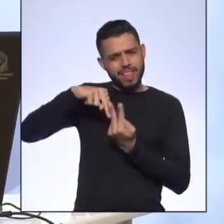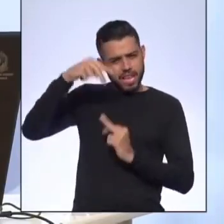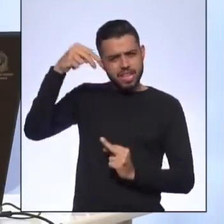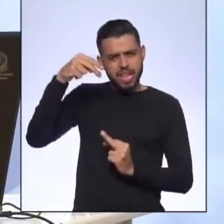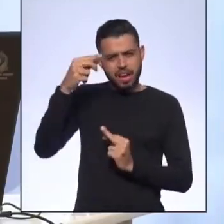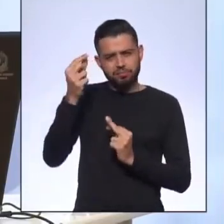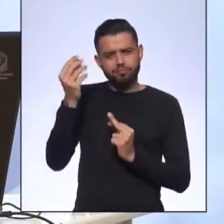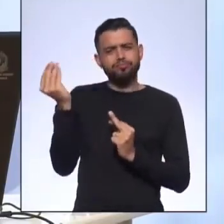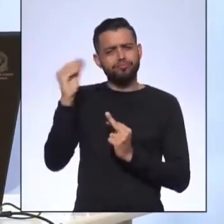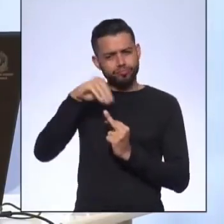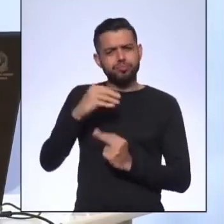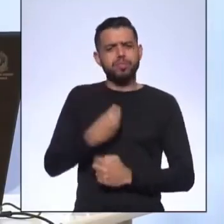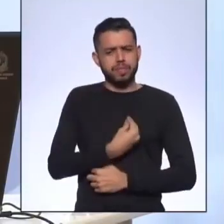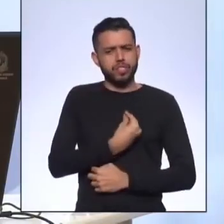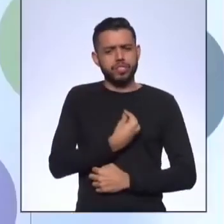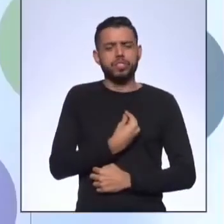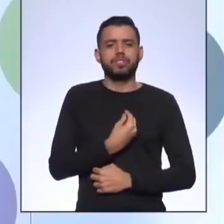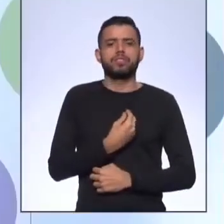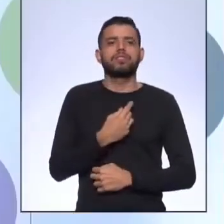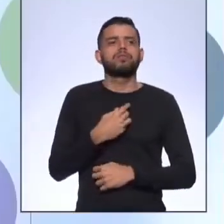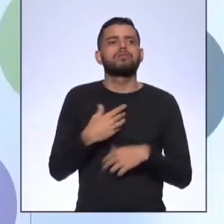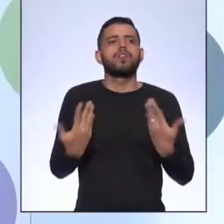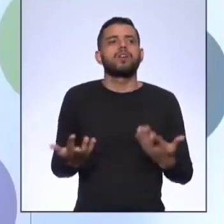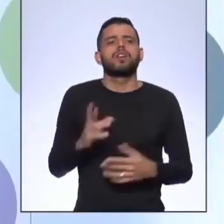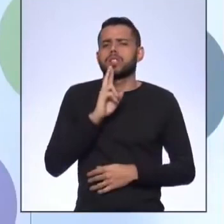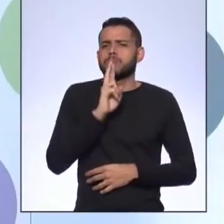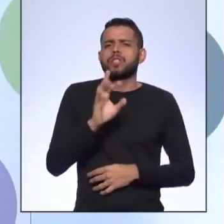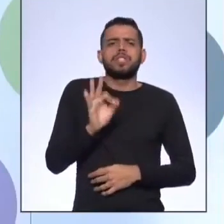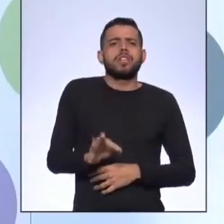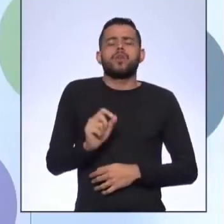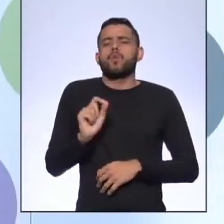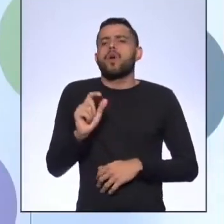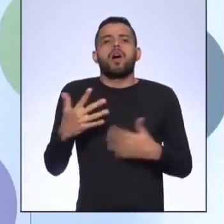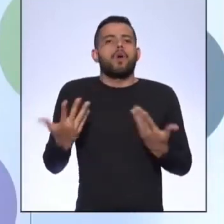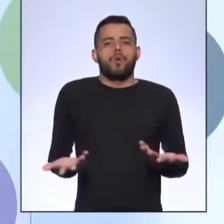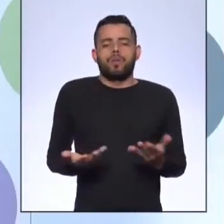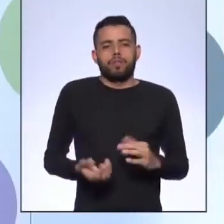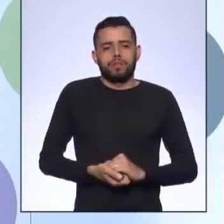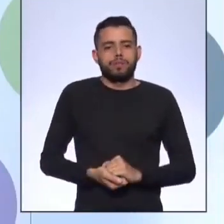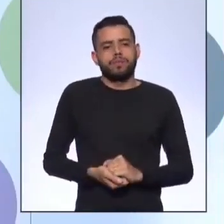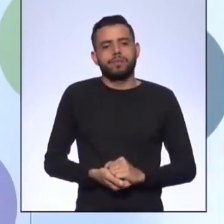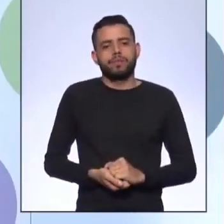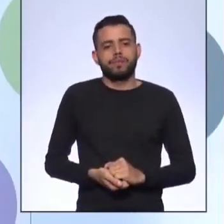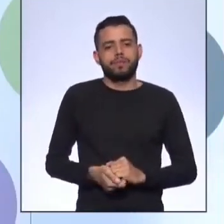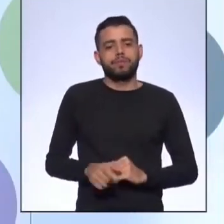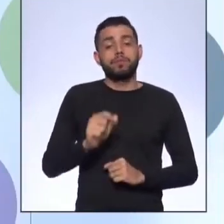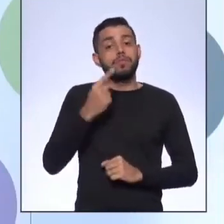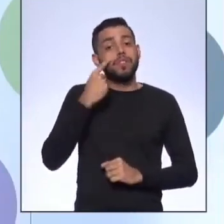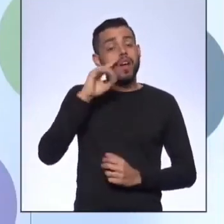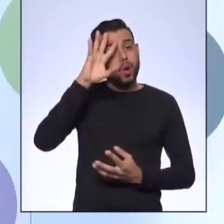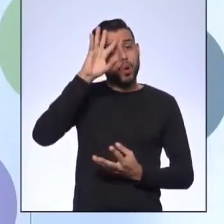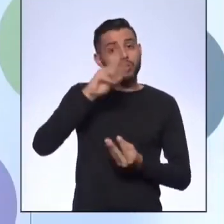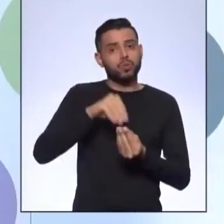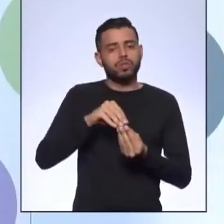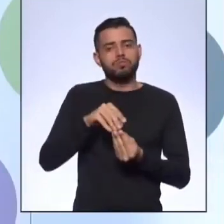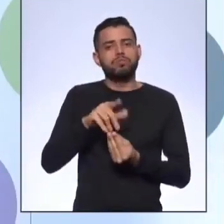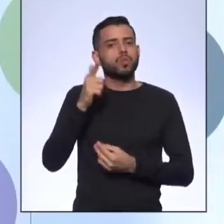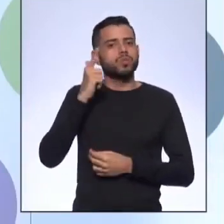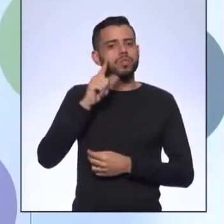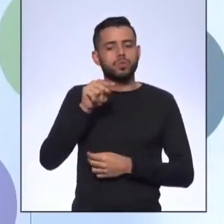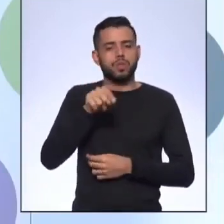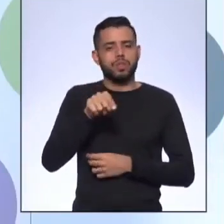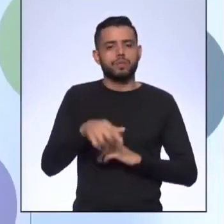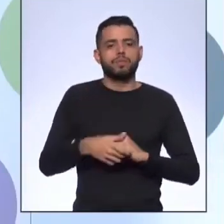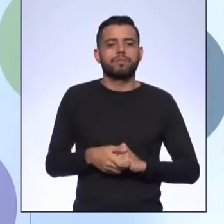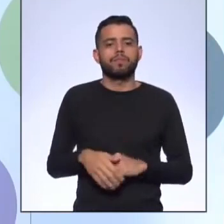qual é a resposta correta, professora? Então, vamos lá ver o que Mendel chegou, a que conclusão que Mendel chegou aí. Tá? Então, quando a